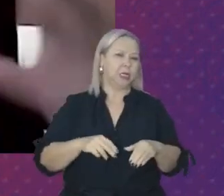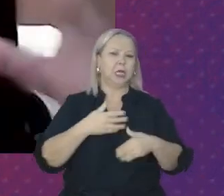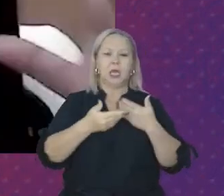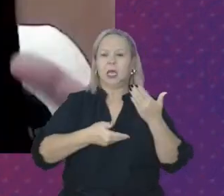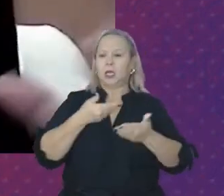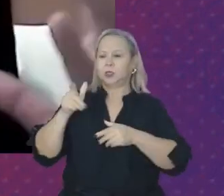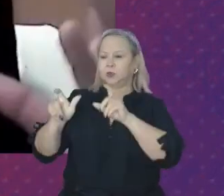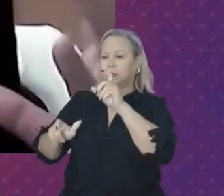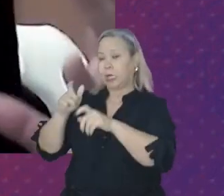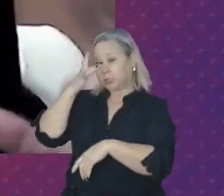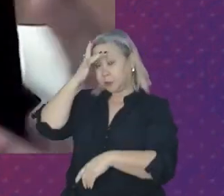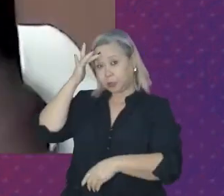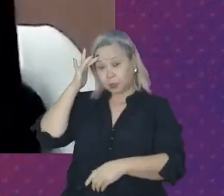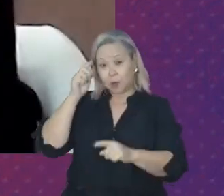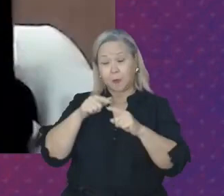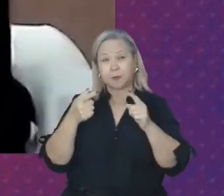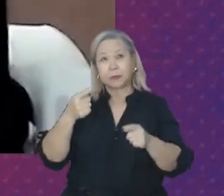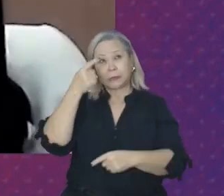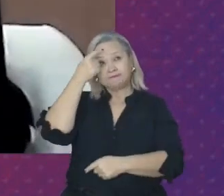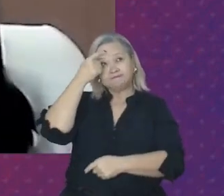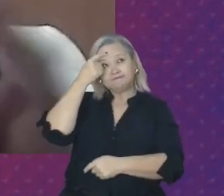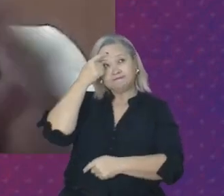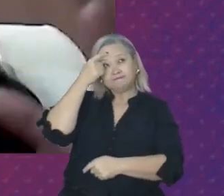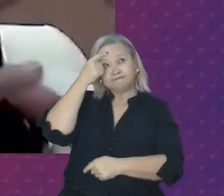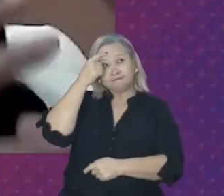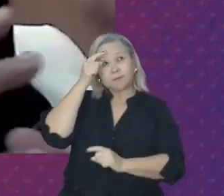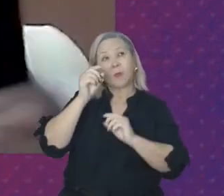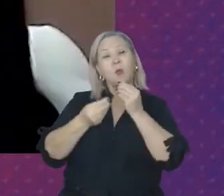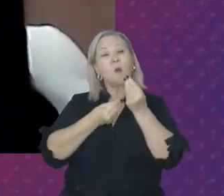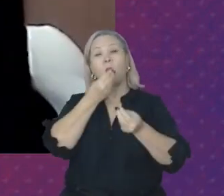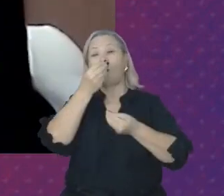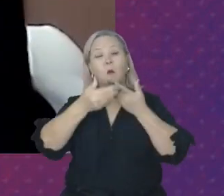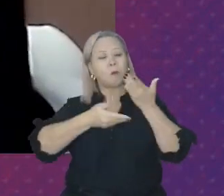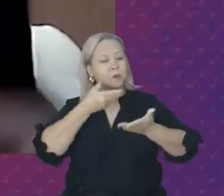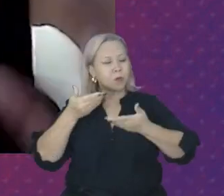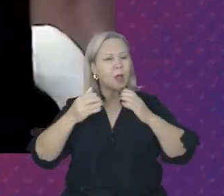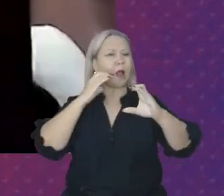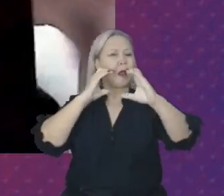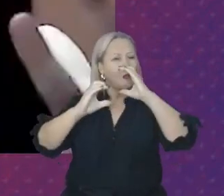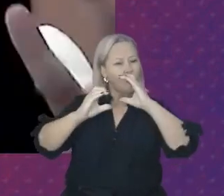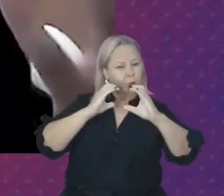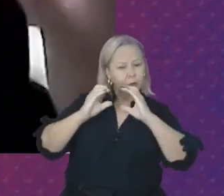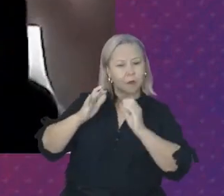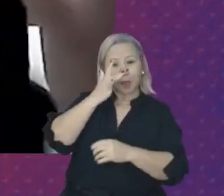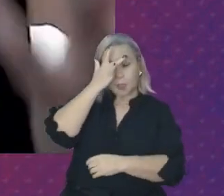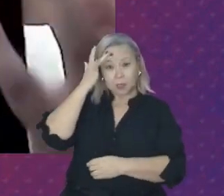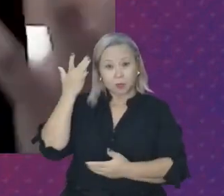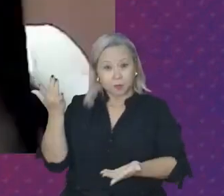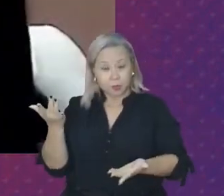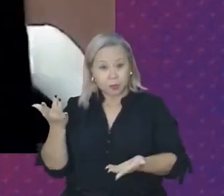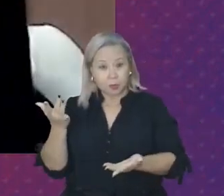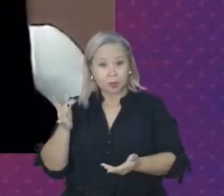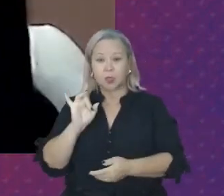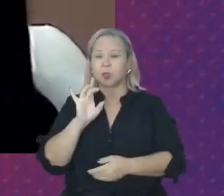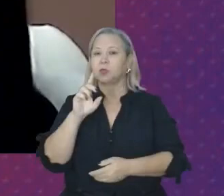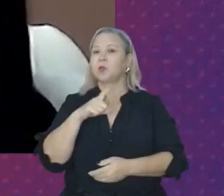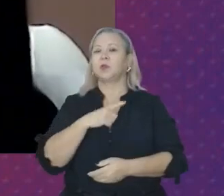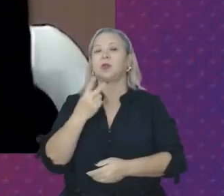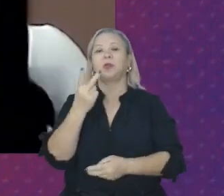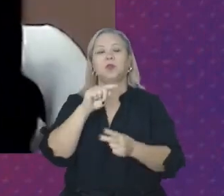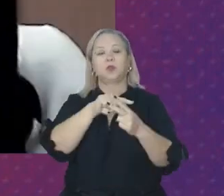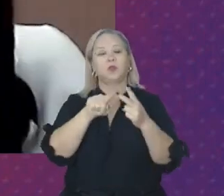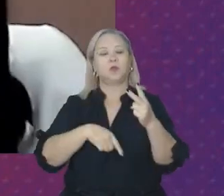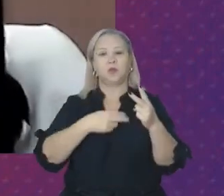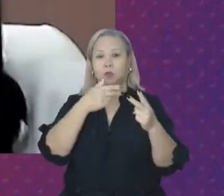as pessoas, mas é você pensar em como articular e se comunicar com as pessoas. Afinal, só vão existir duas coisas para